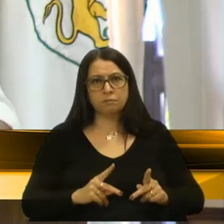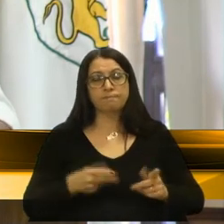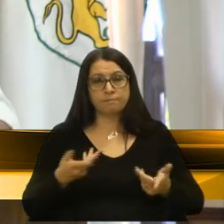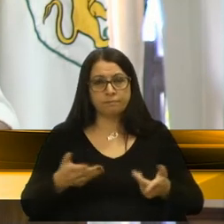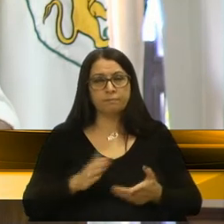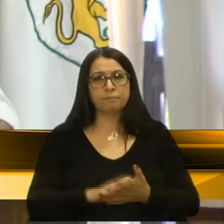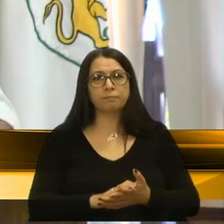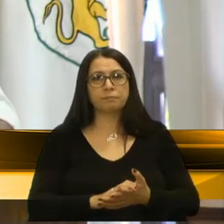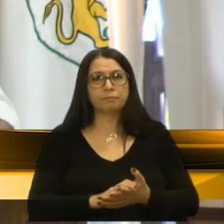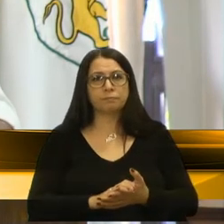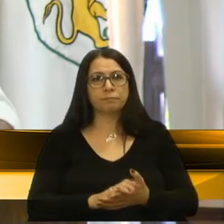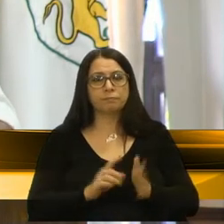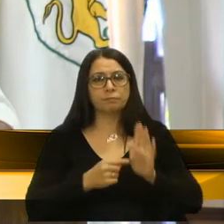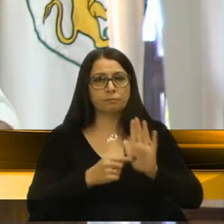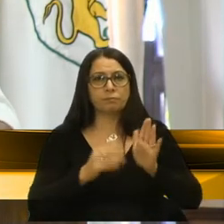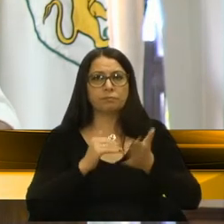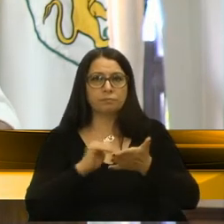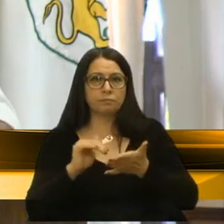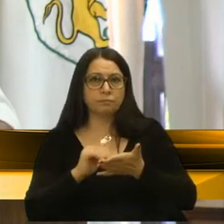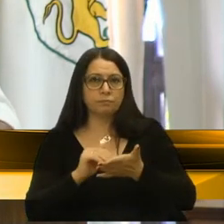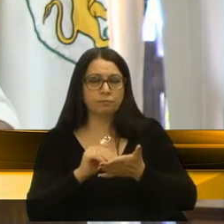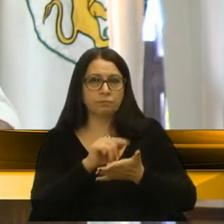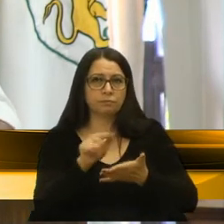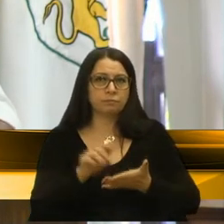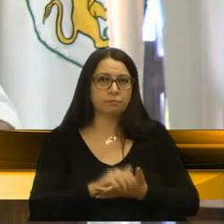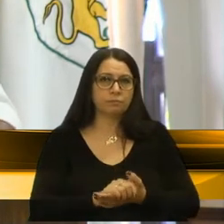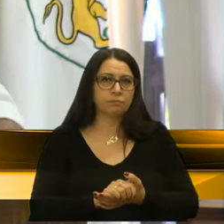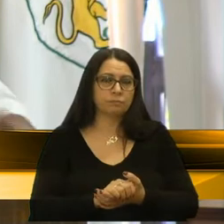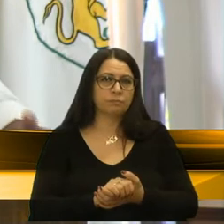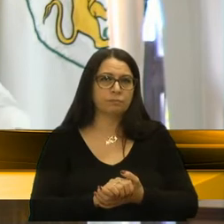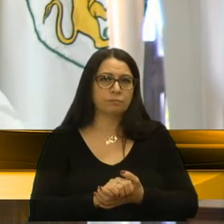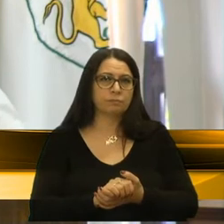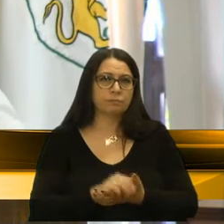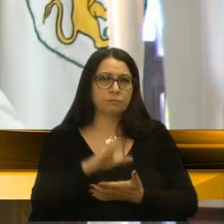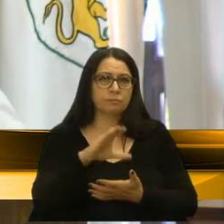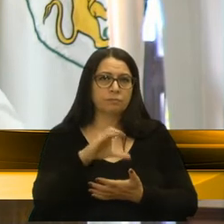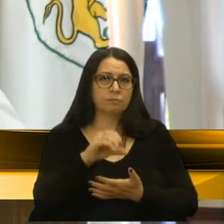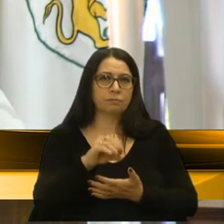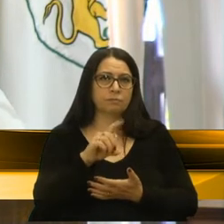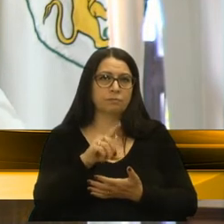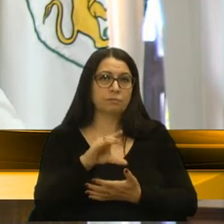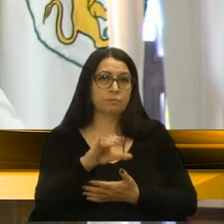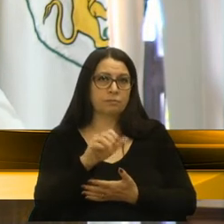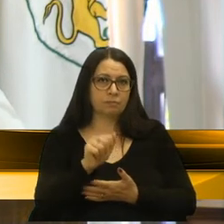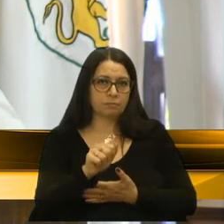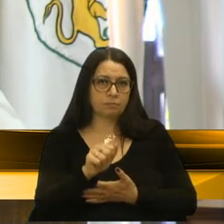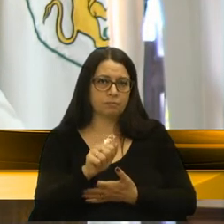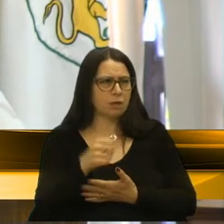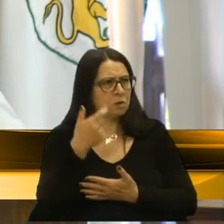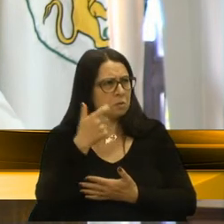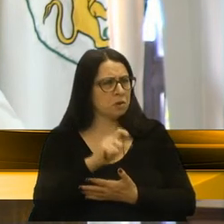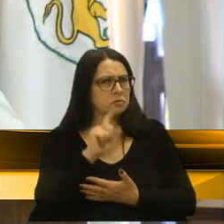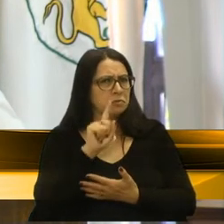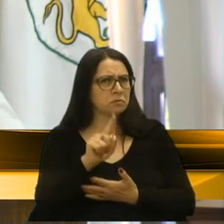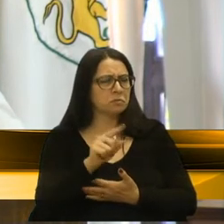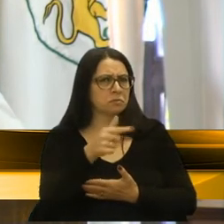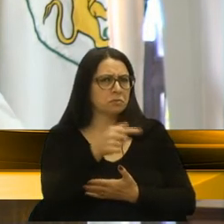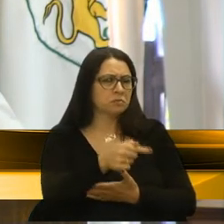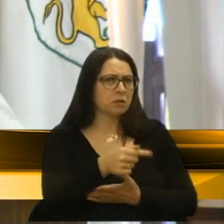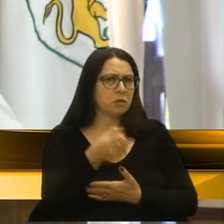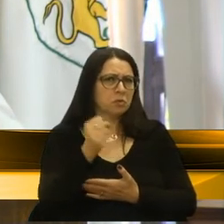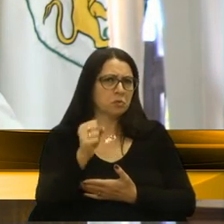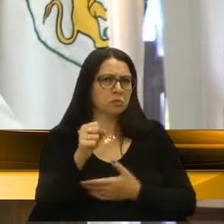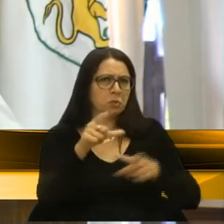eu levei ao secretário da Codeca, acho que levei ali uns 7, 8